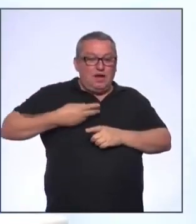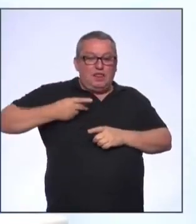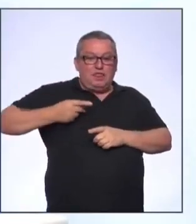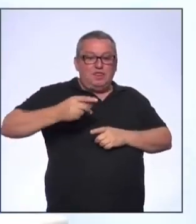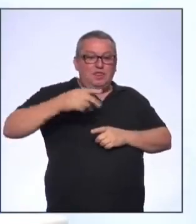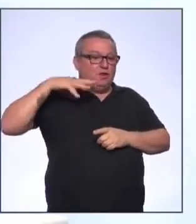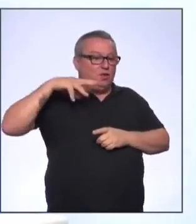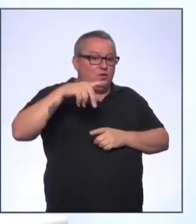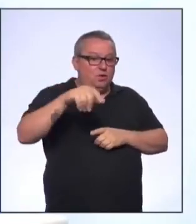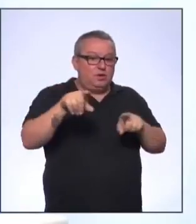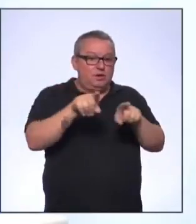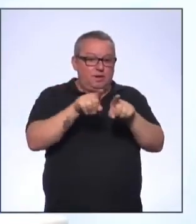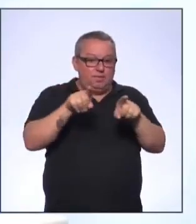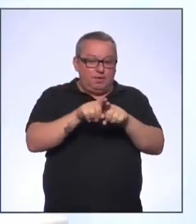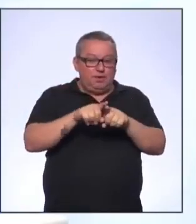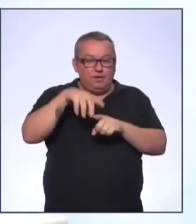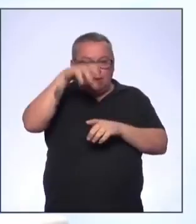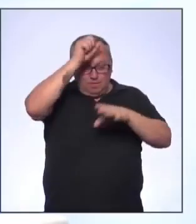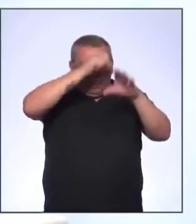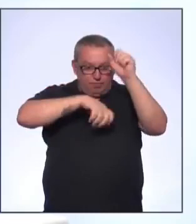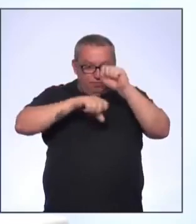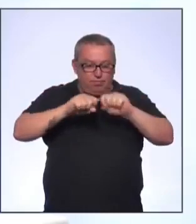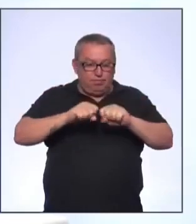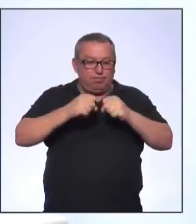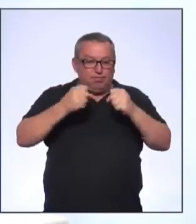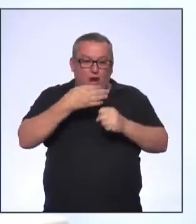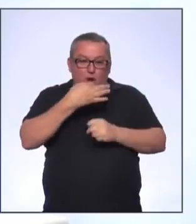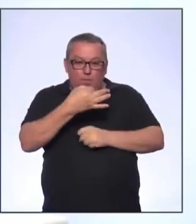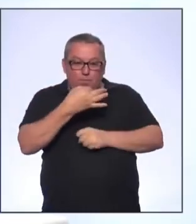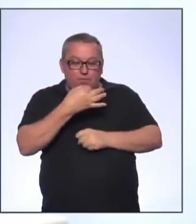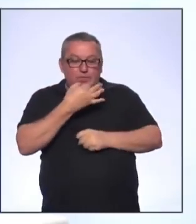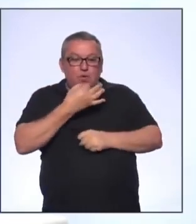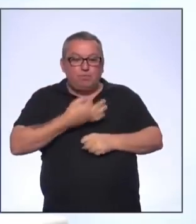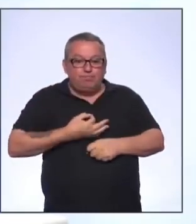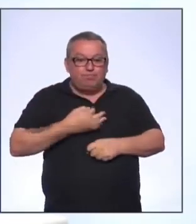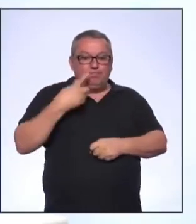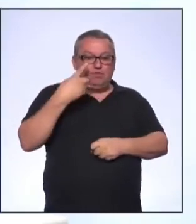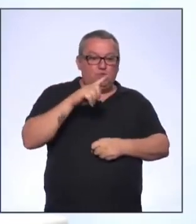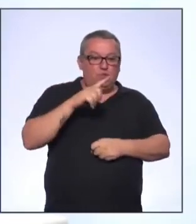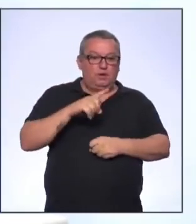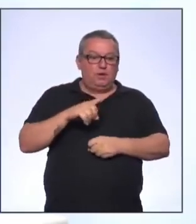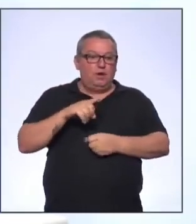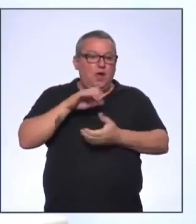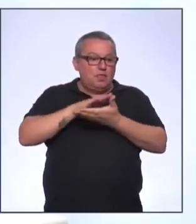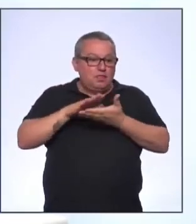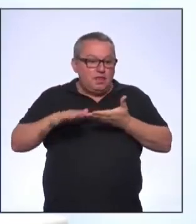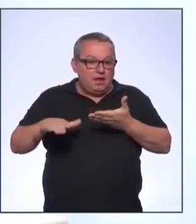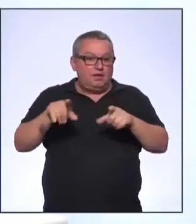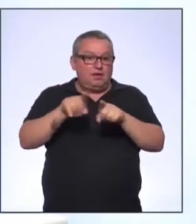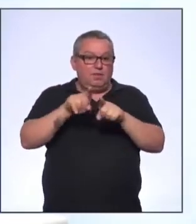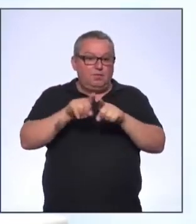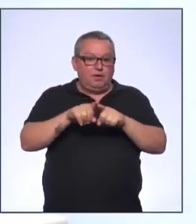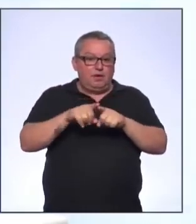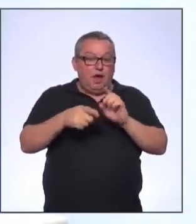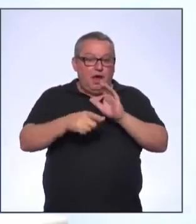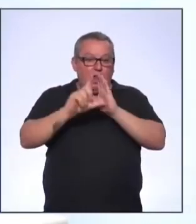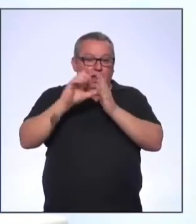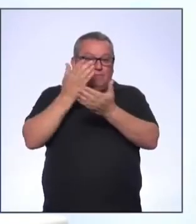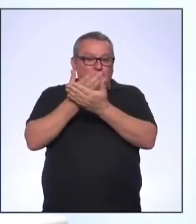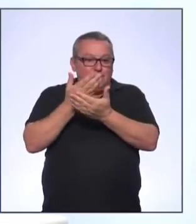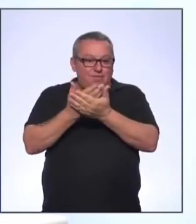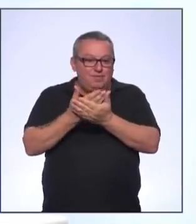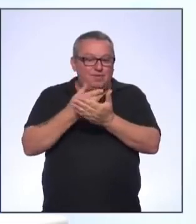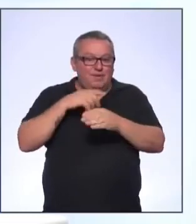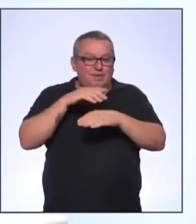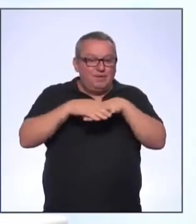inteira. Aprender a defender um ponto de vista, aprender a defender uma tese. Professora, antes da aula começar, né, você